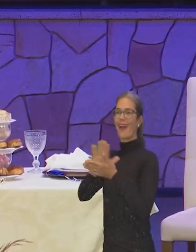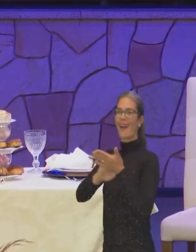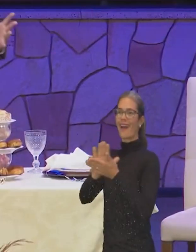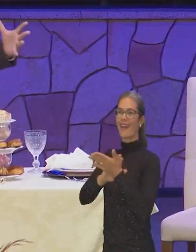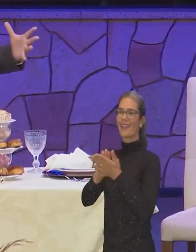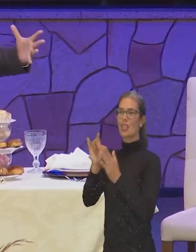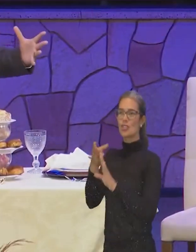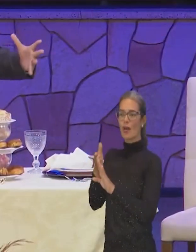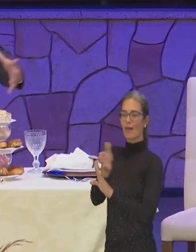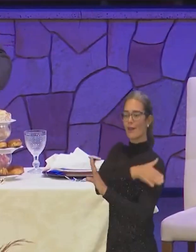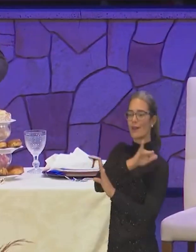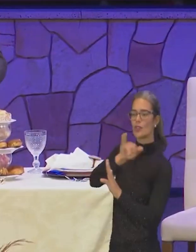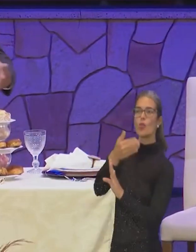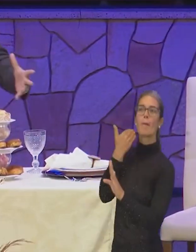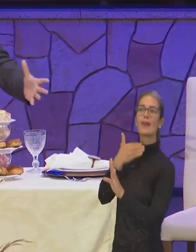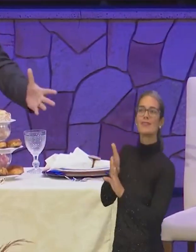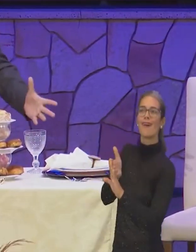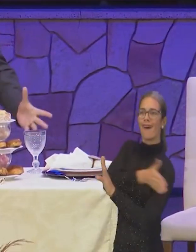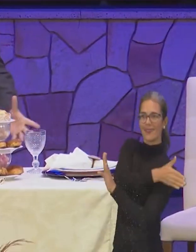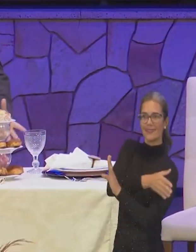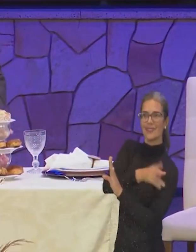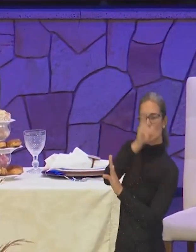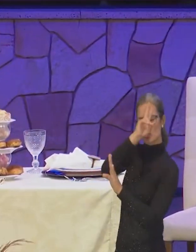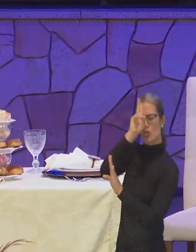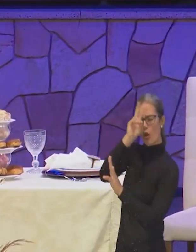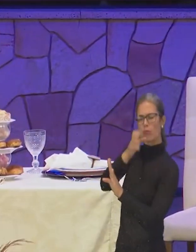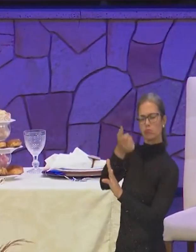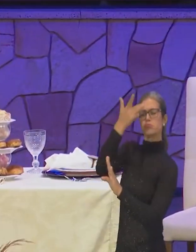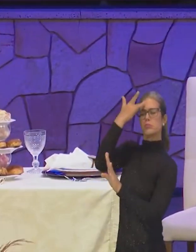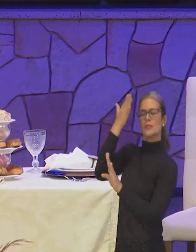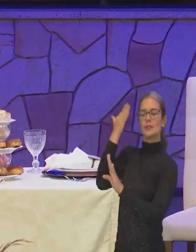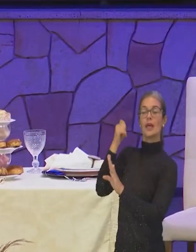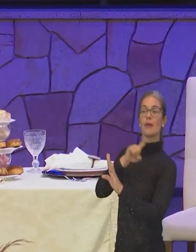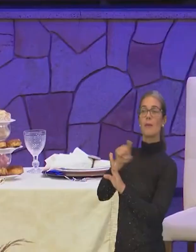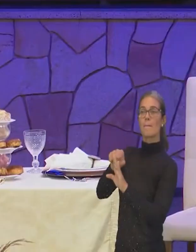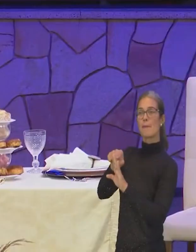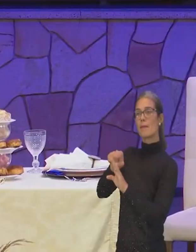uma visão diferente, porque já tinham vivido experiências à mesa.